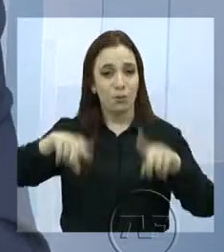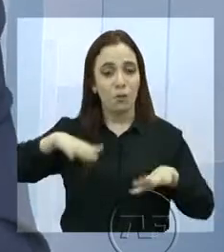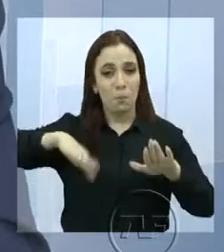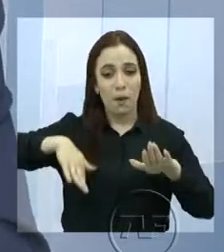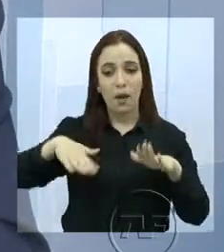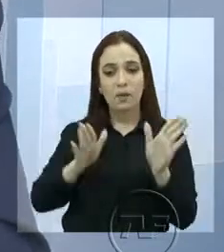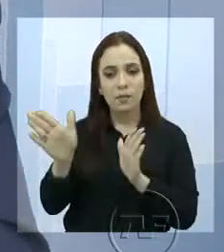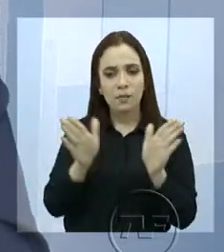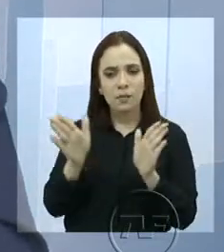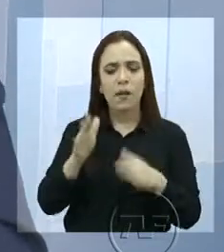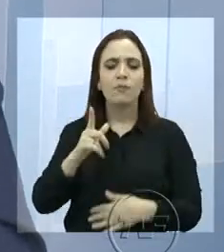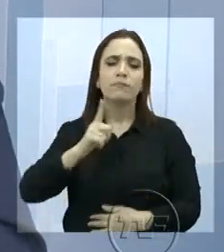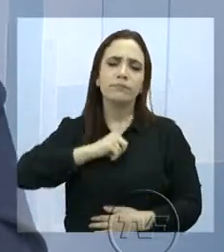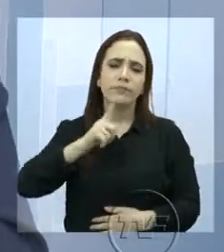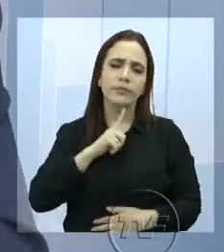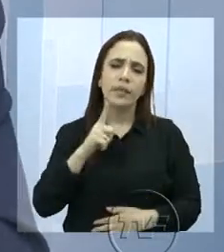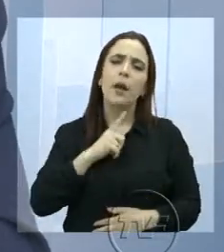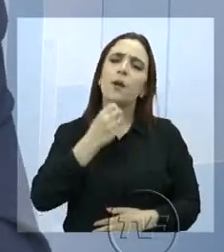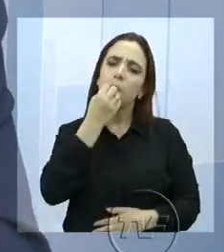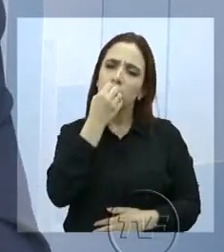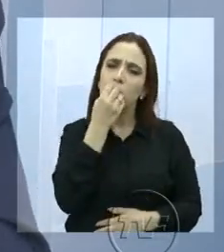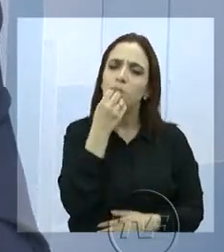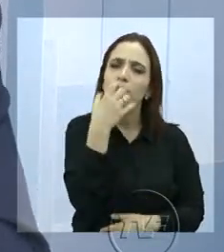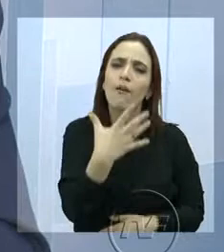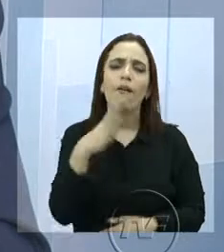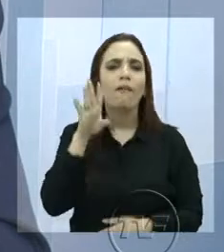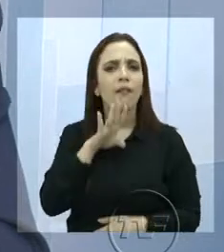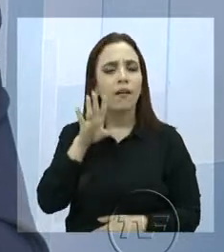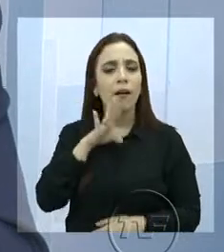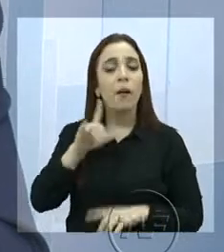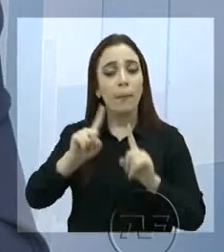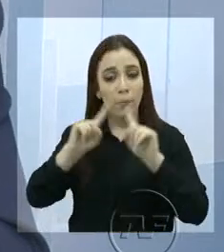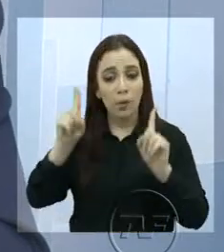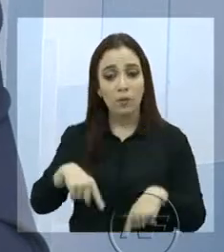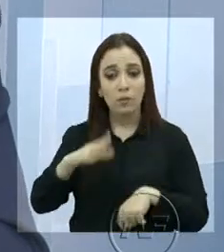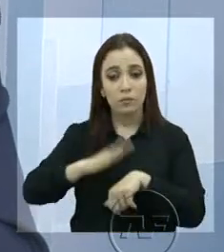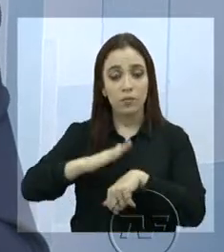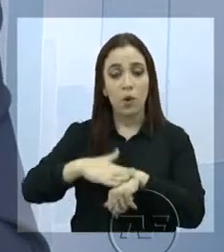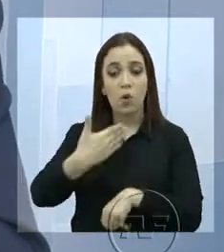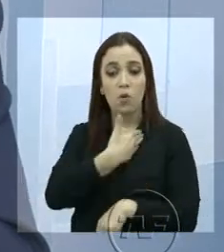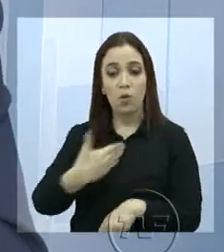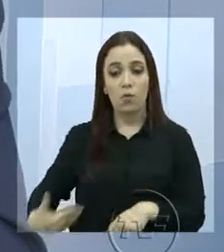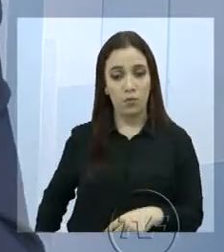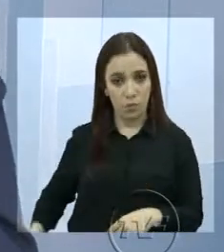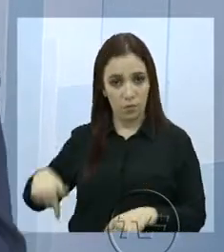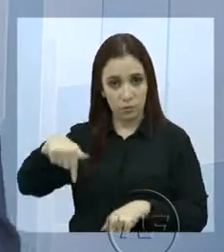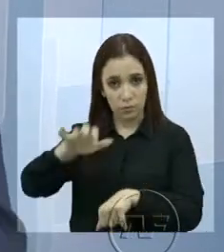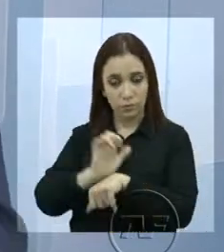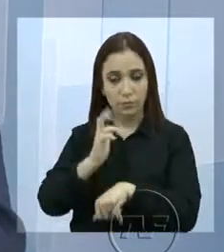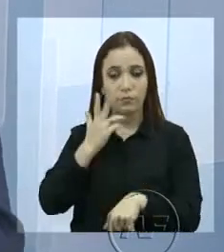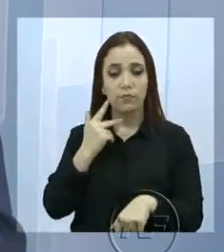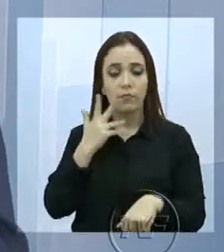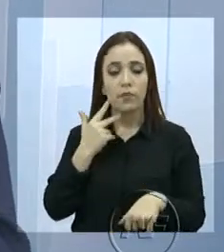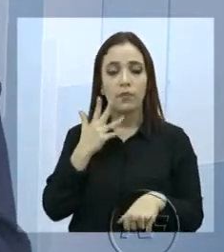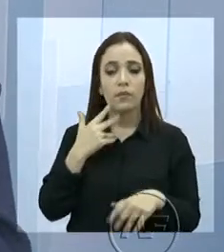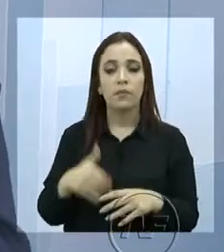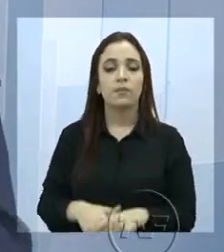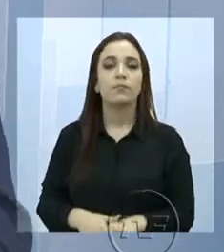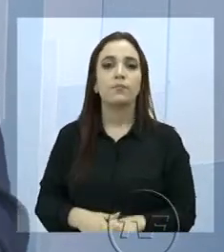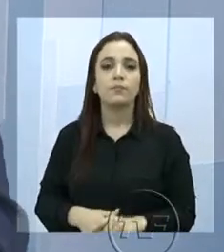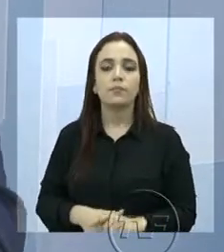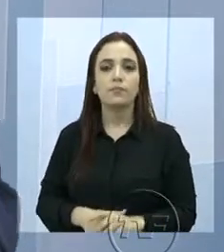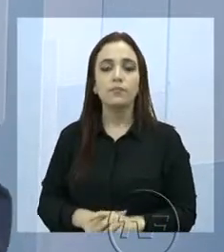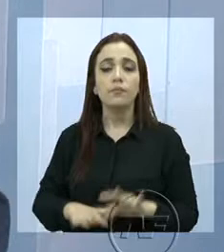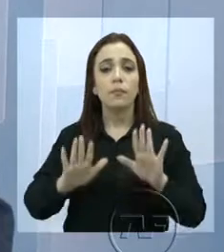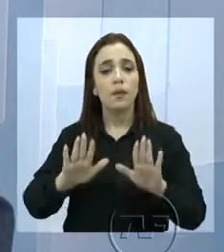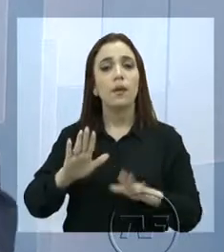ele é um projeto extremamente simpático. É um projeto do Poder Executivo Municipal, mas ele está situado